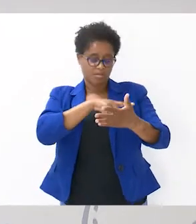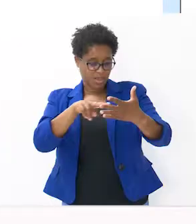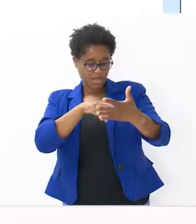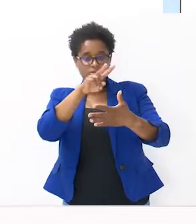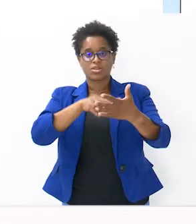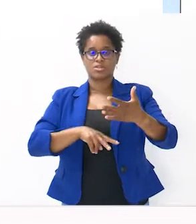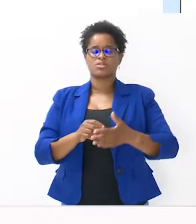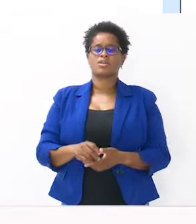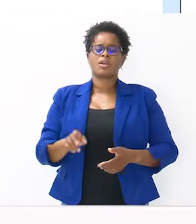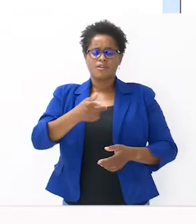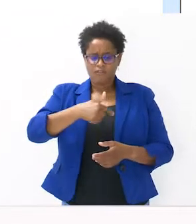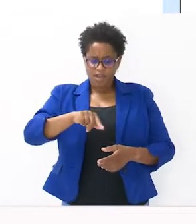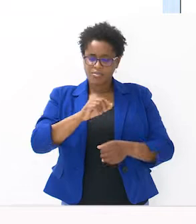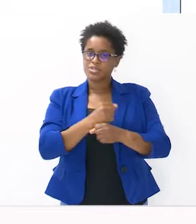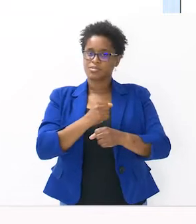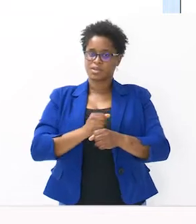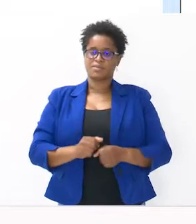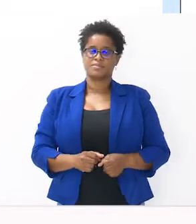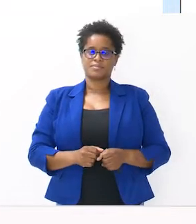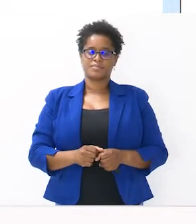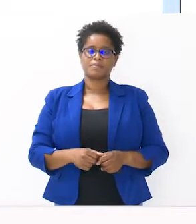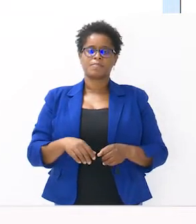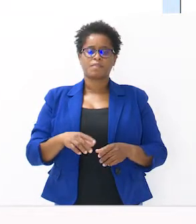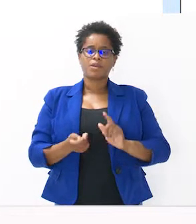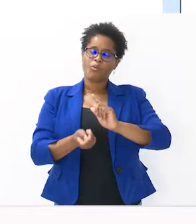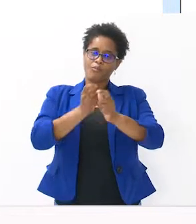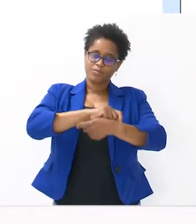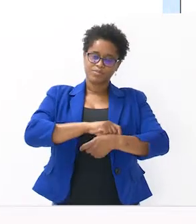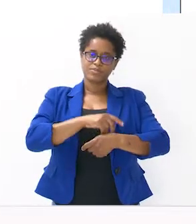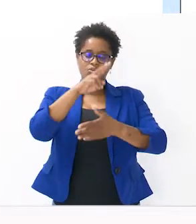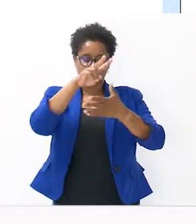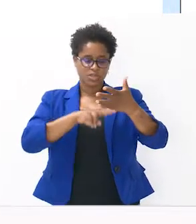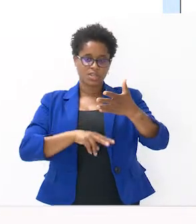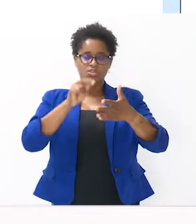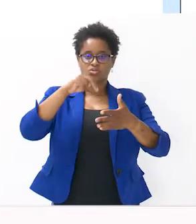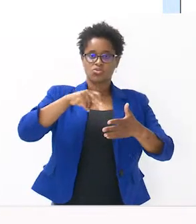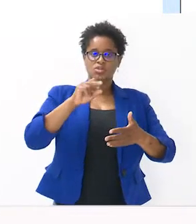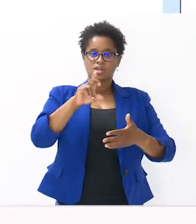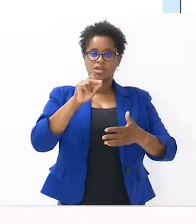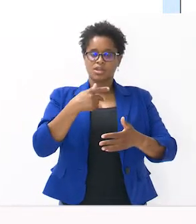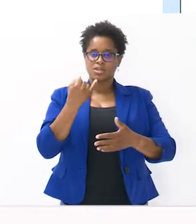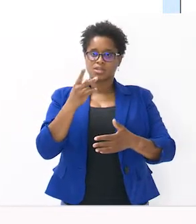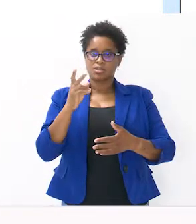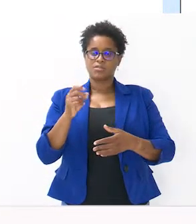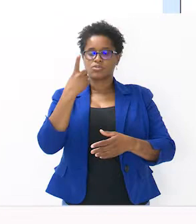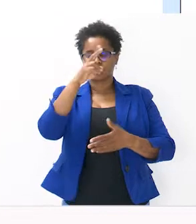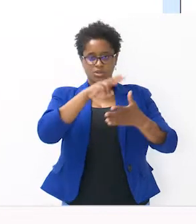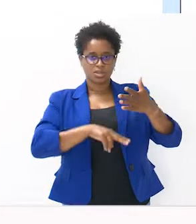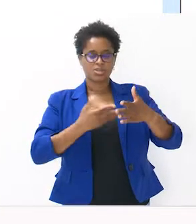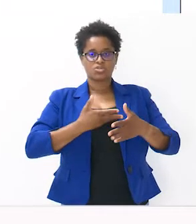texto. Vamos exercitar. Convertam o texto narrativo num